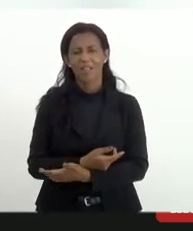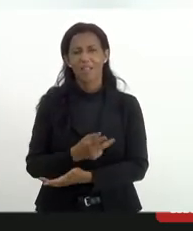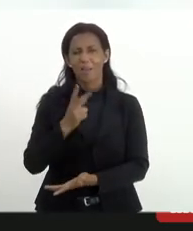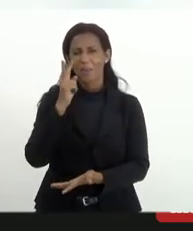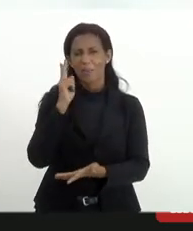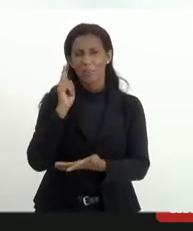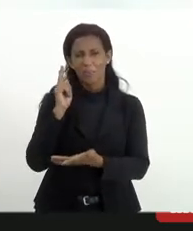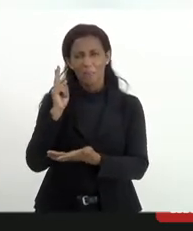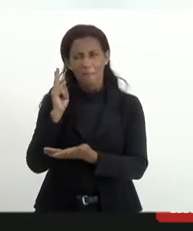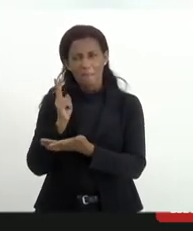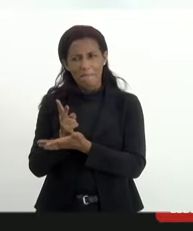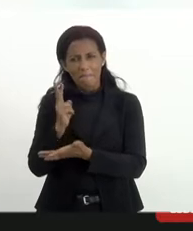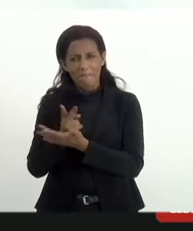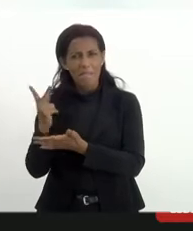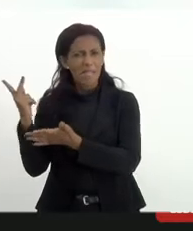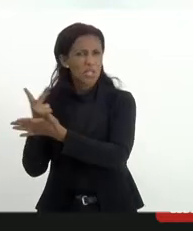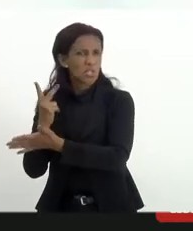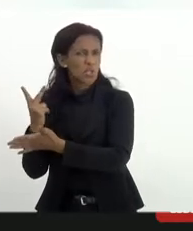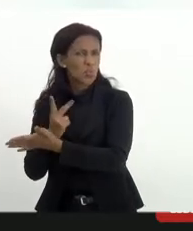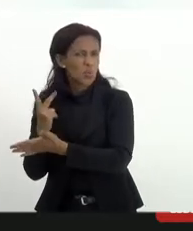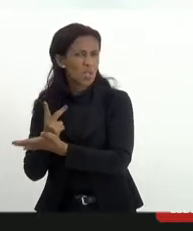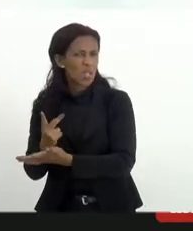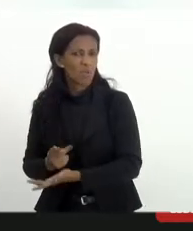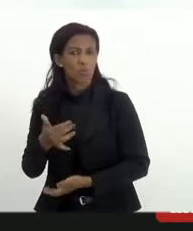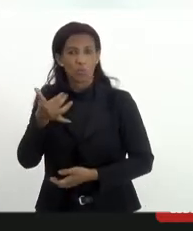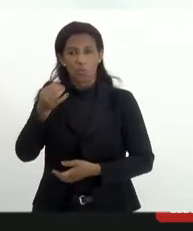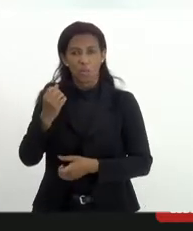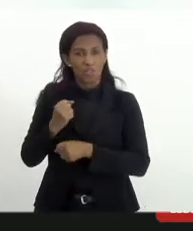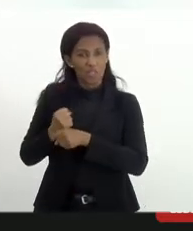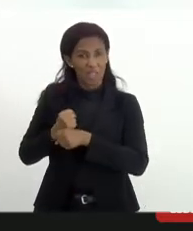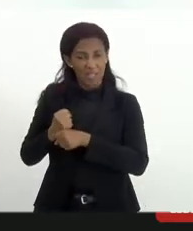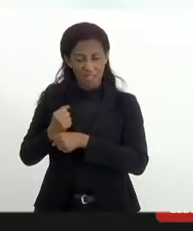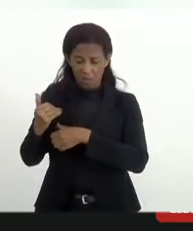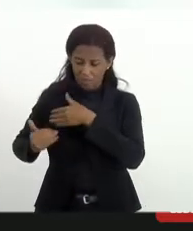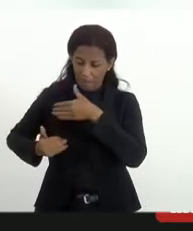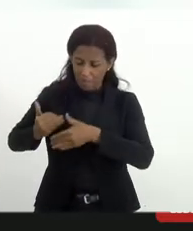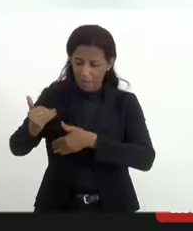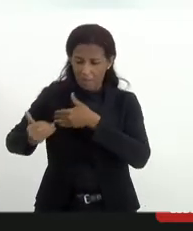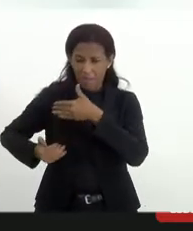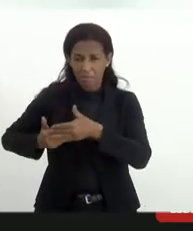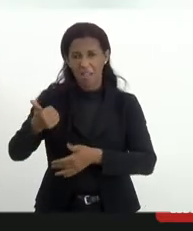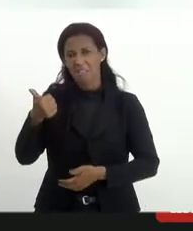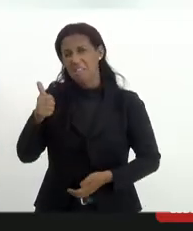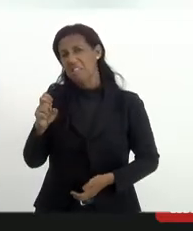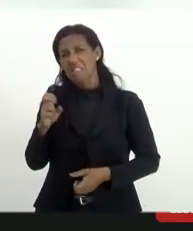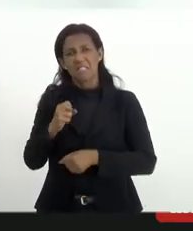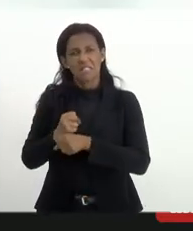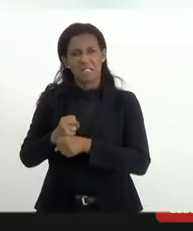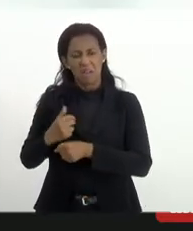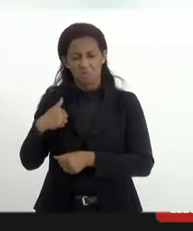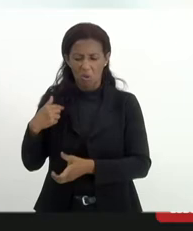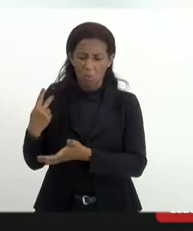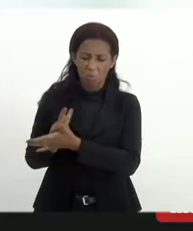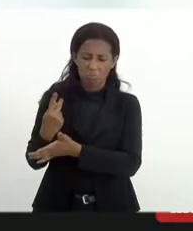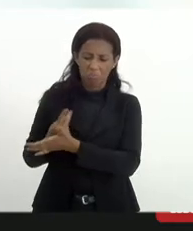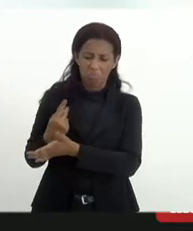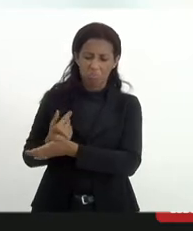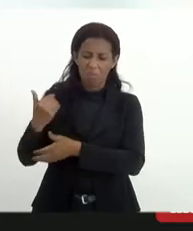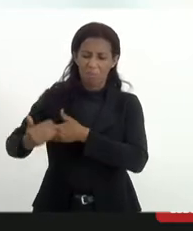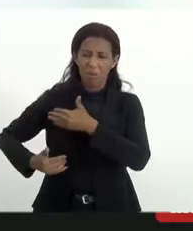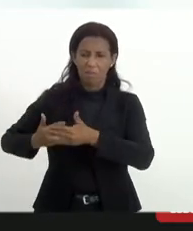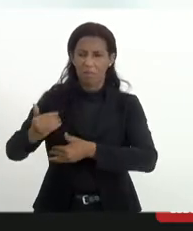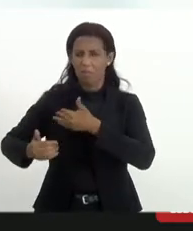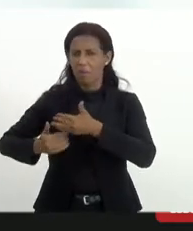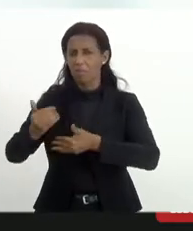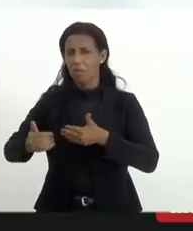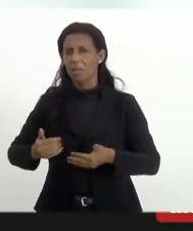apropriação indébita durante 10 anos seguidos, 15 anos seguidos, isso